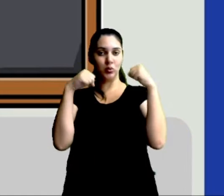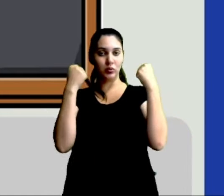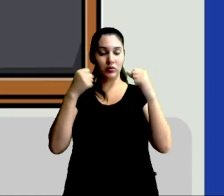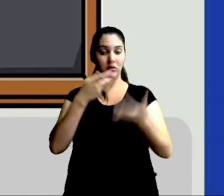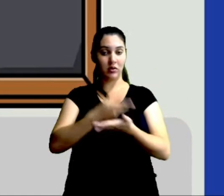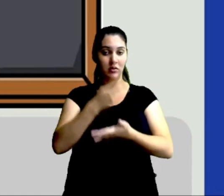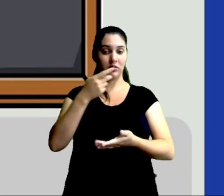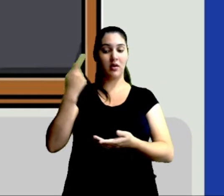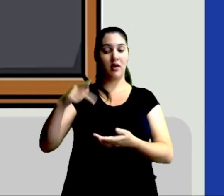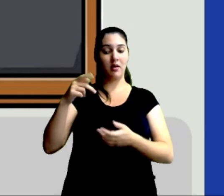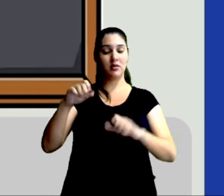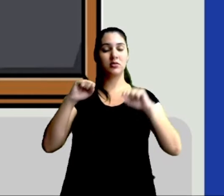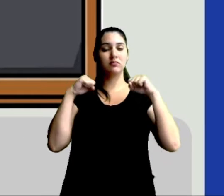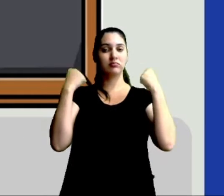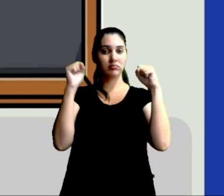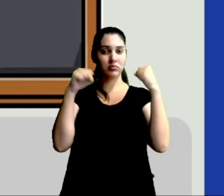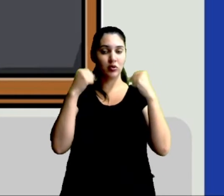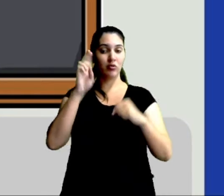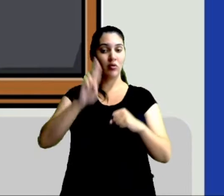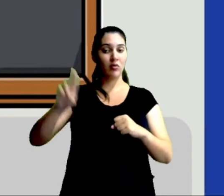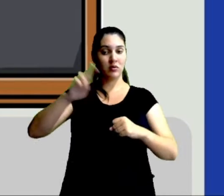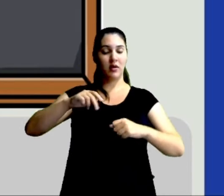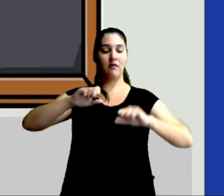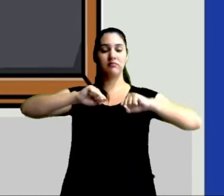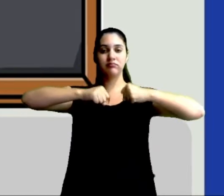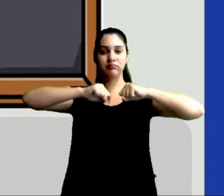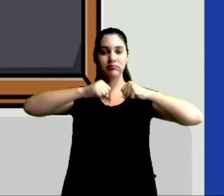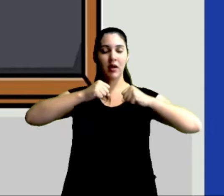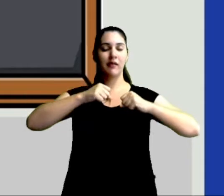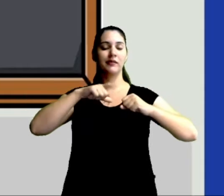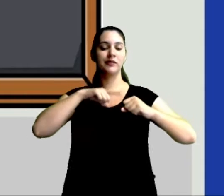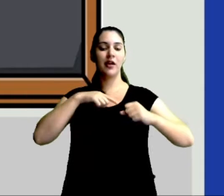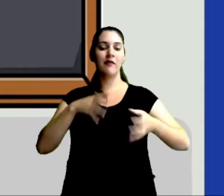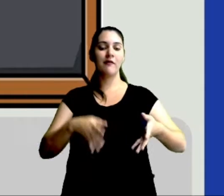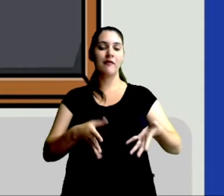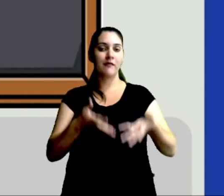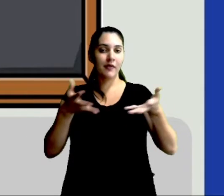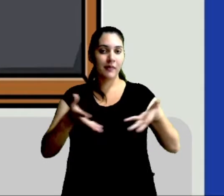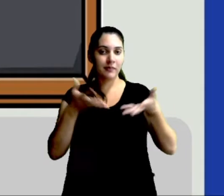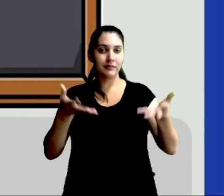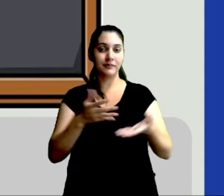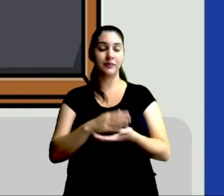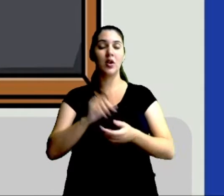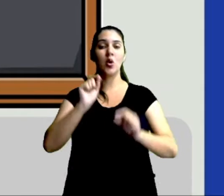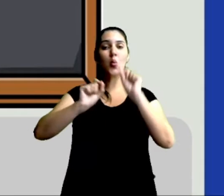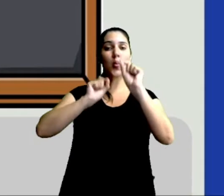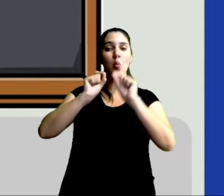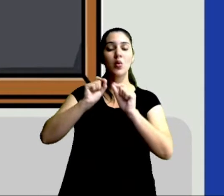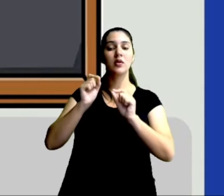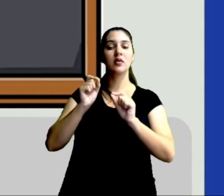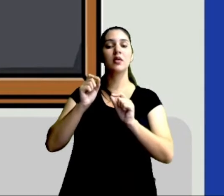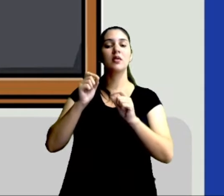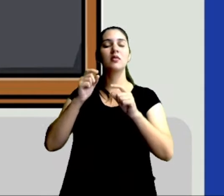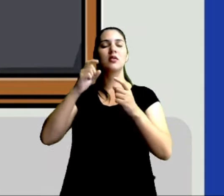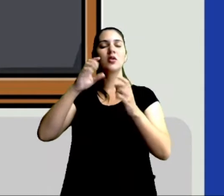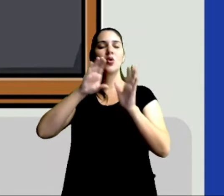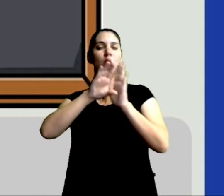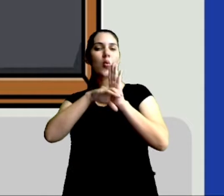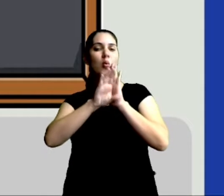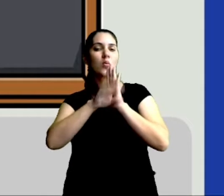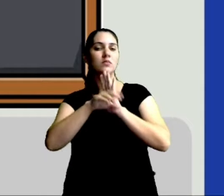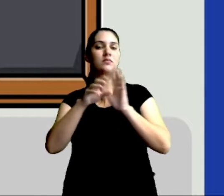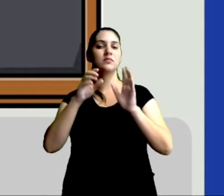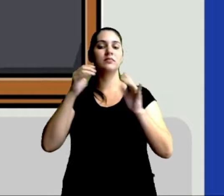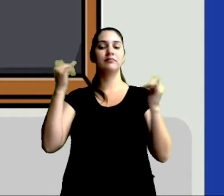essas indústrias se utilizavam-se dessas máquinas movidas a vapor. E o que seria energia? Qual o conceito de